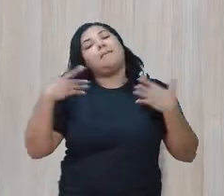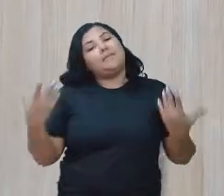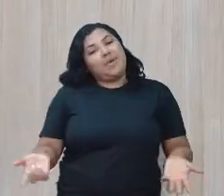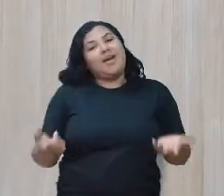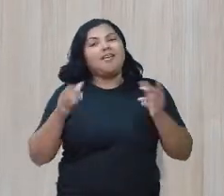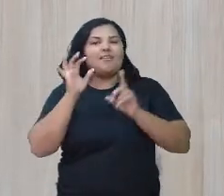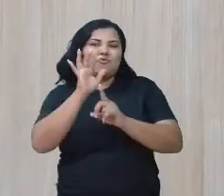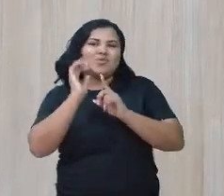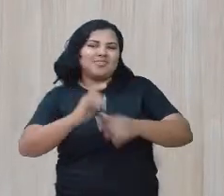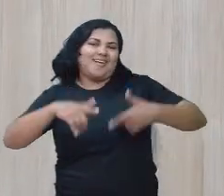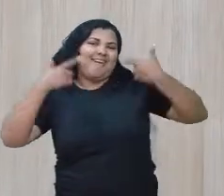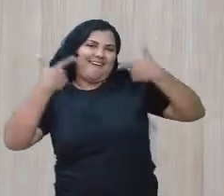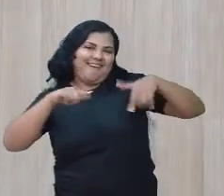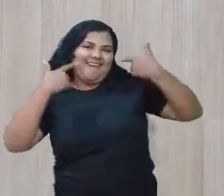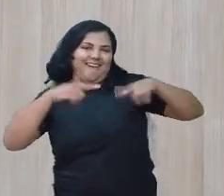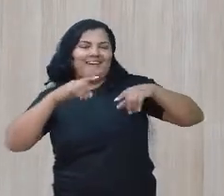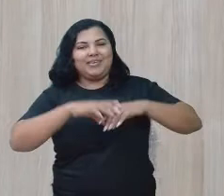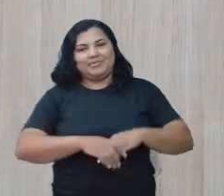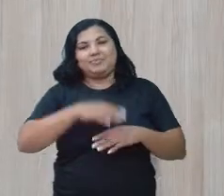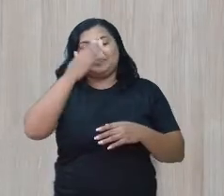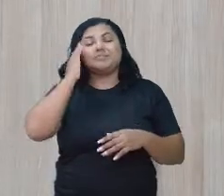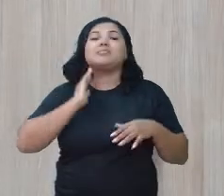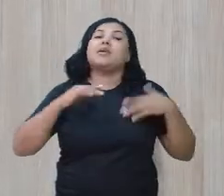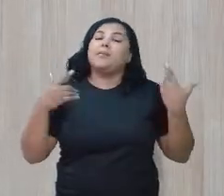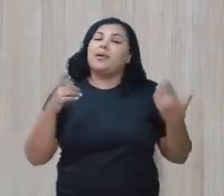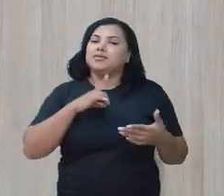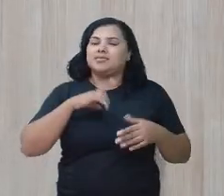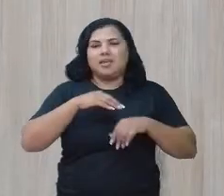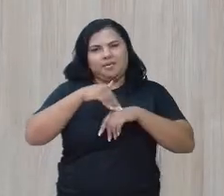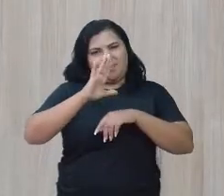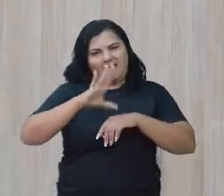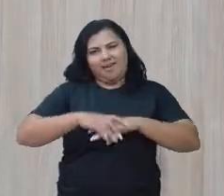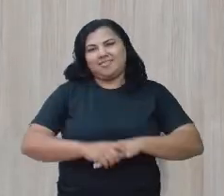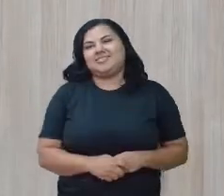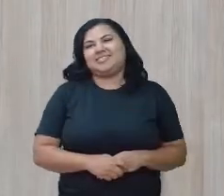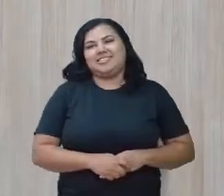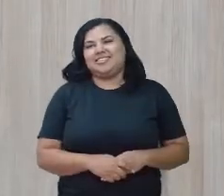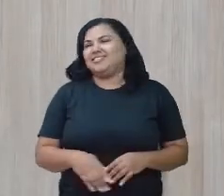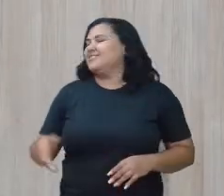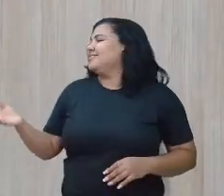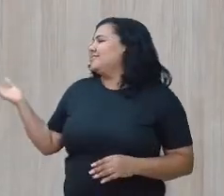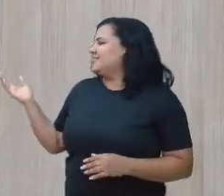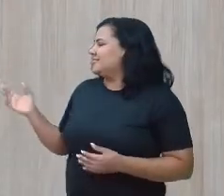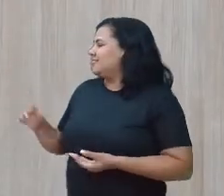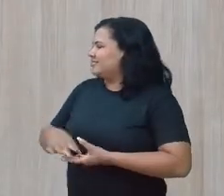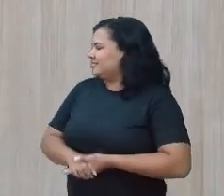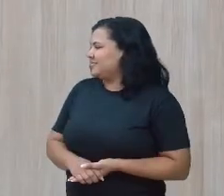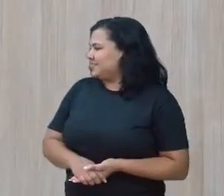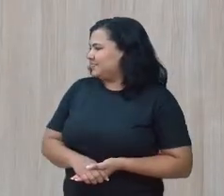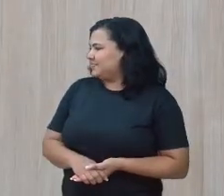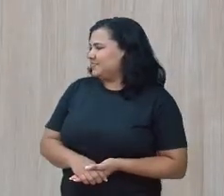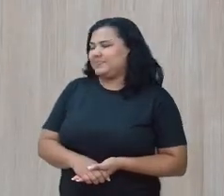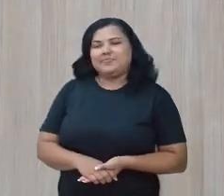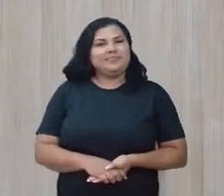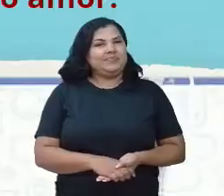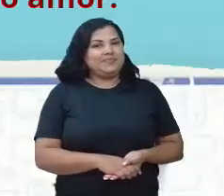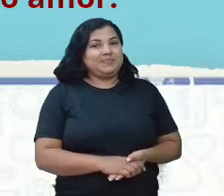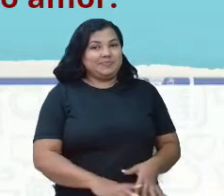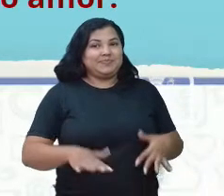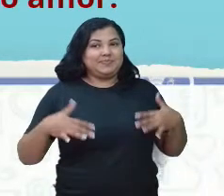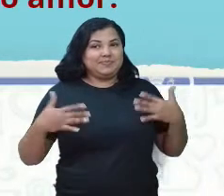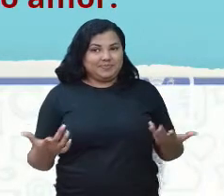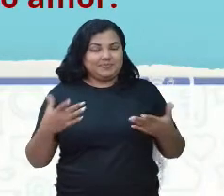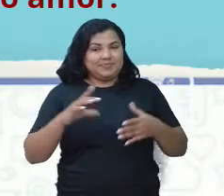fazer rir. Mas tem um elemento a mais na comédia de costumes, tá, gente? Então,